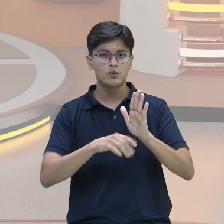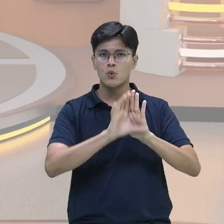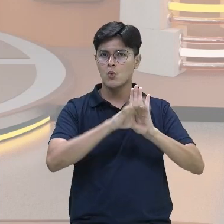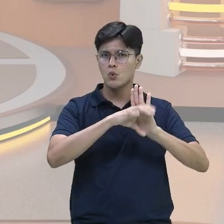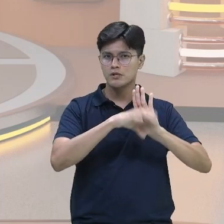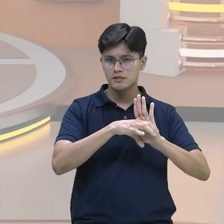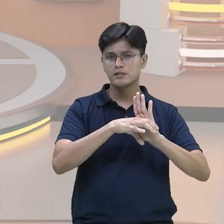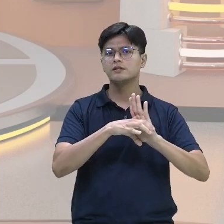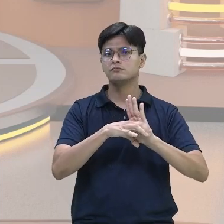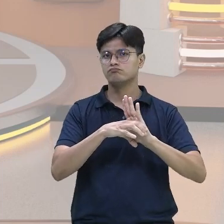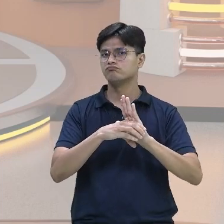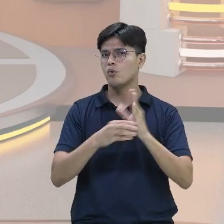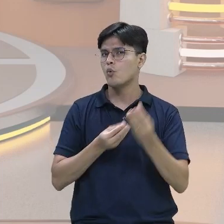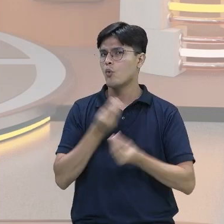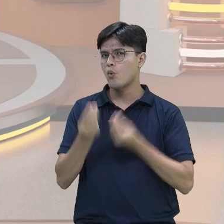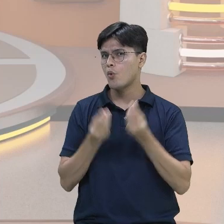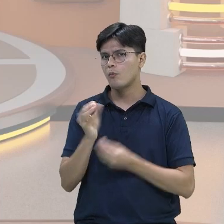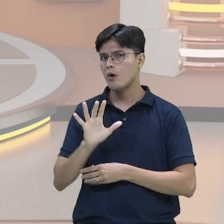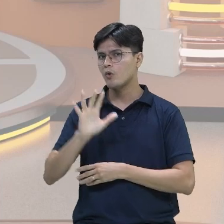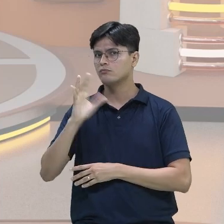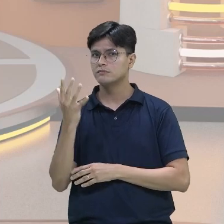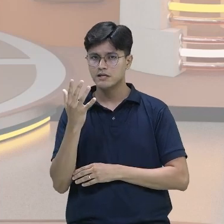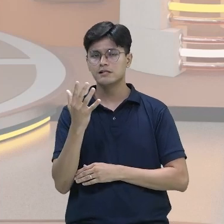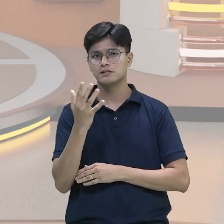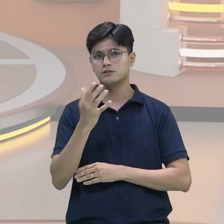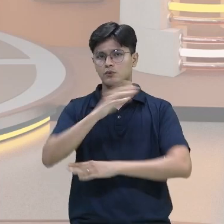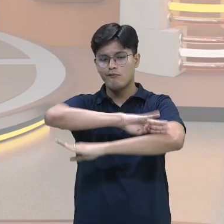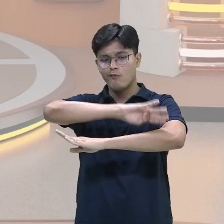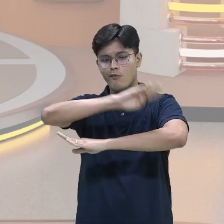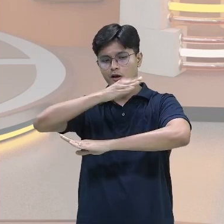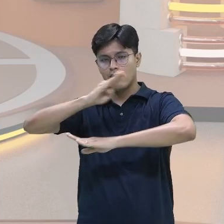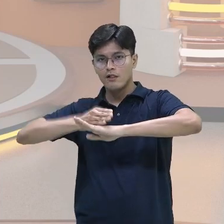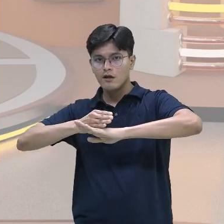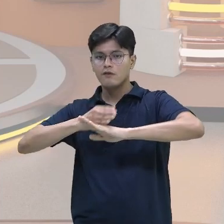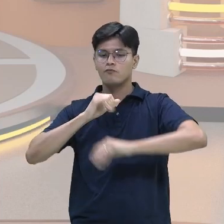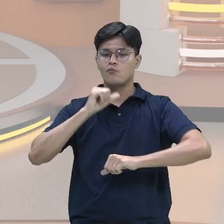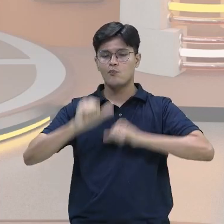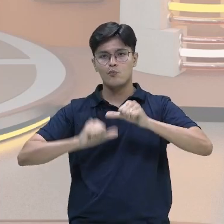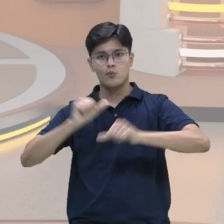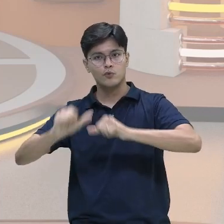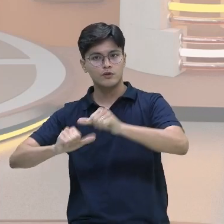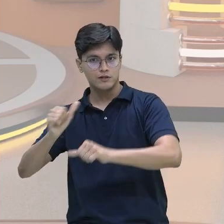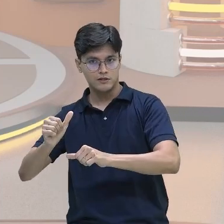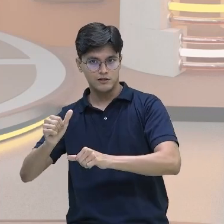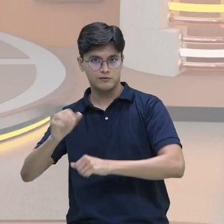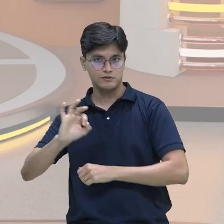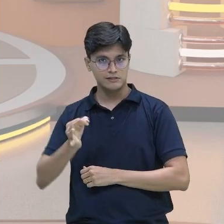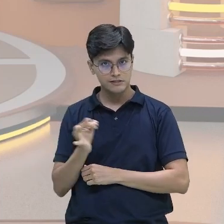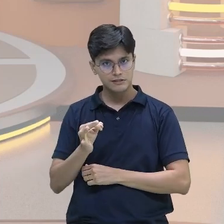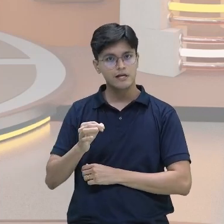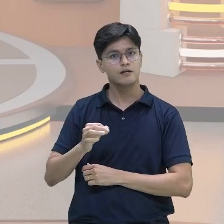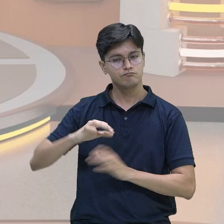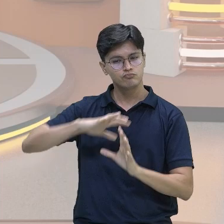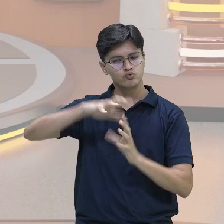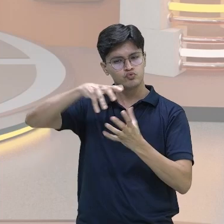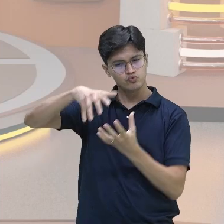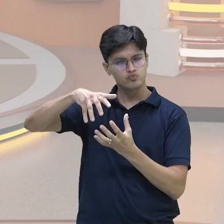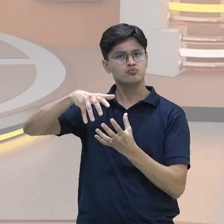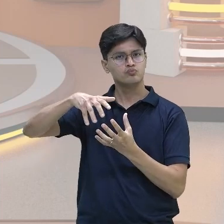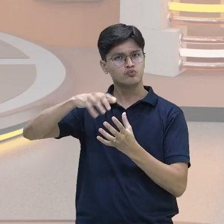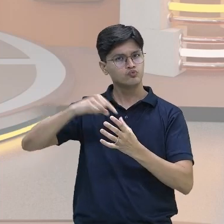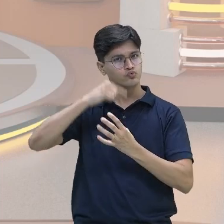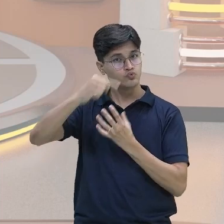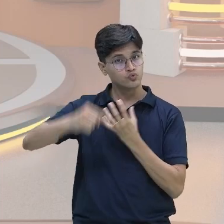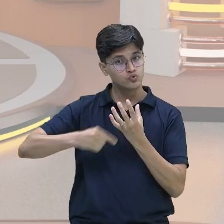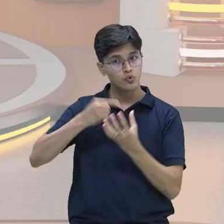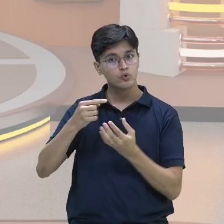essa transformação desse relevo em cada uma das partes do mundo. E também conhecer, né, essas